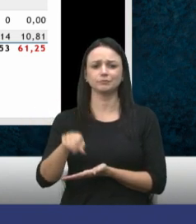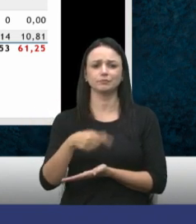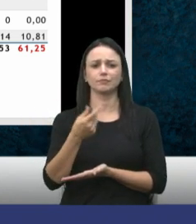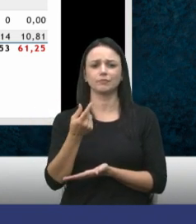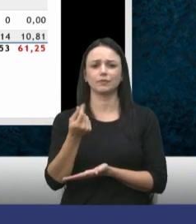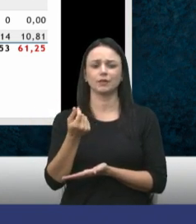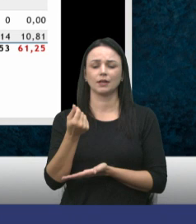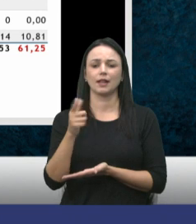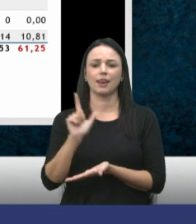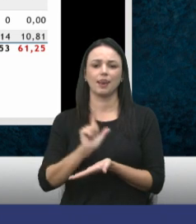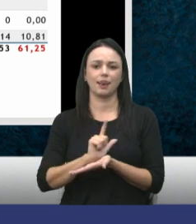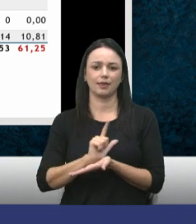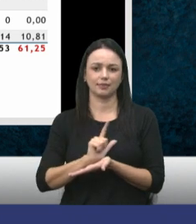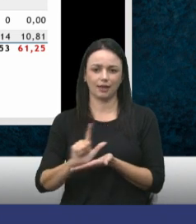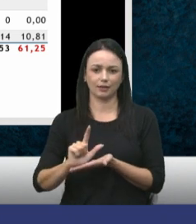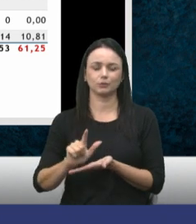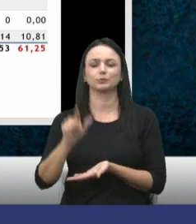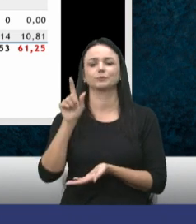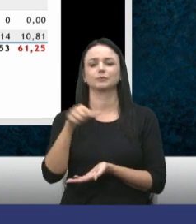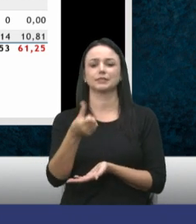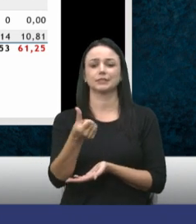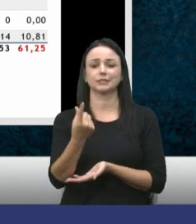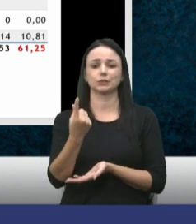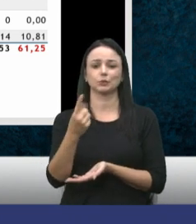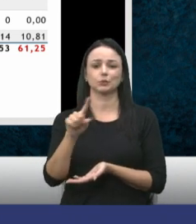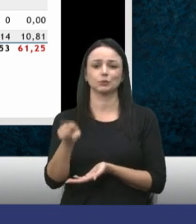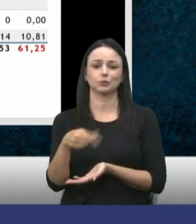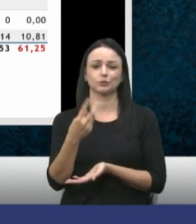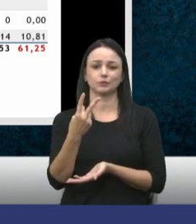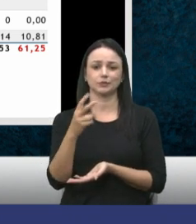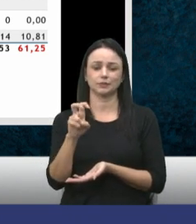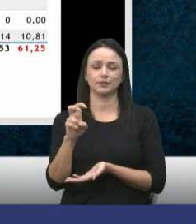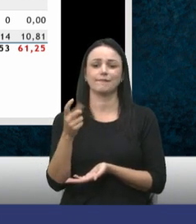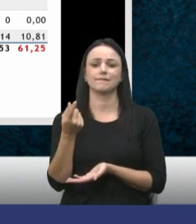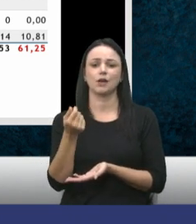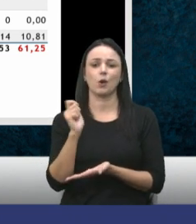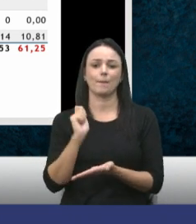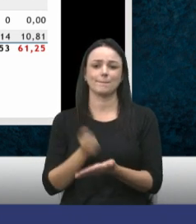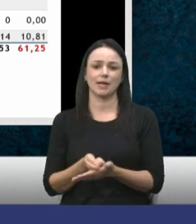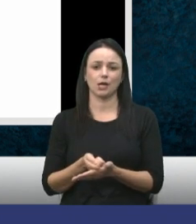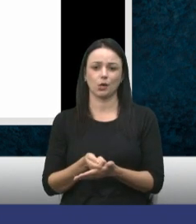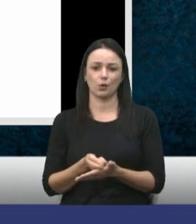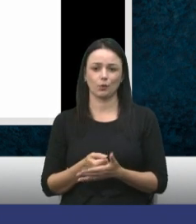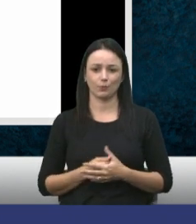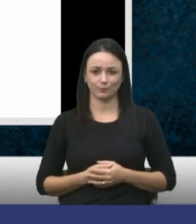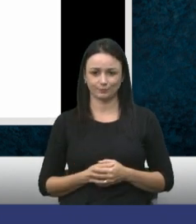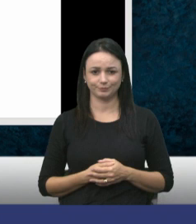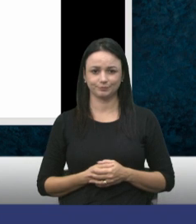83,71% em valores liquidados e 61,25% em valores pagos.